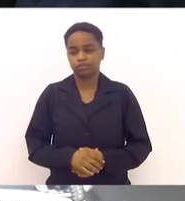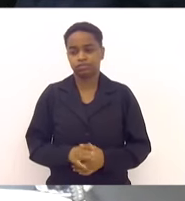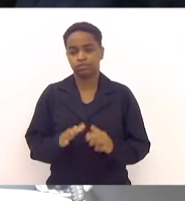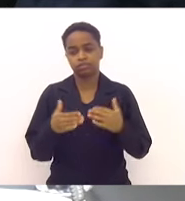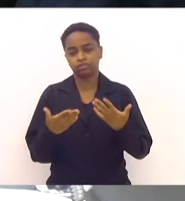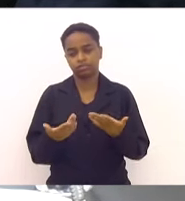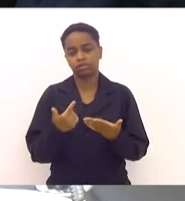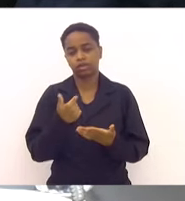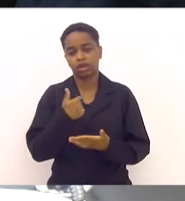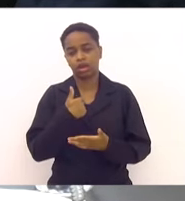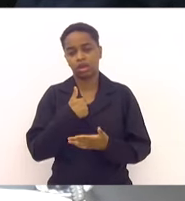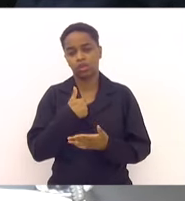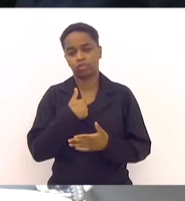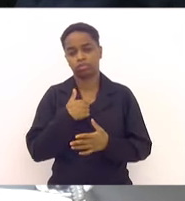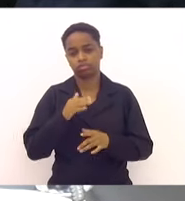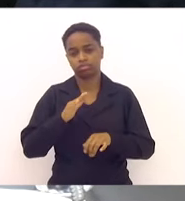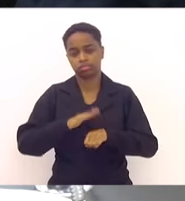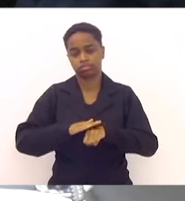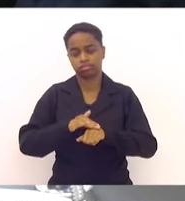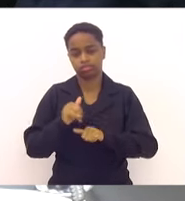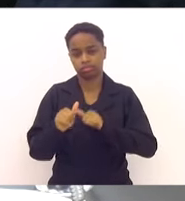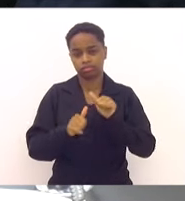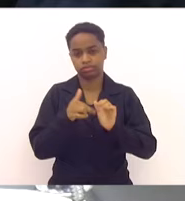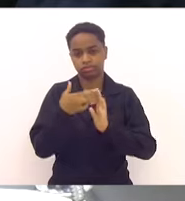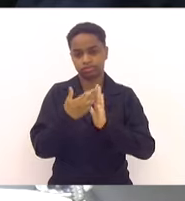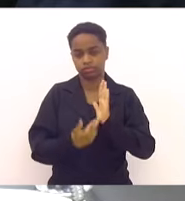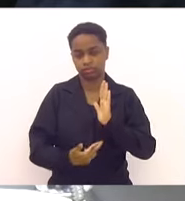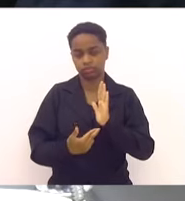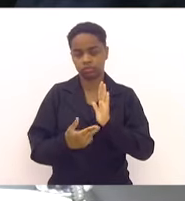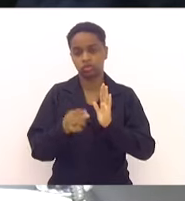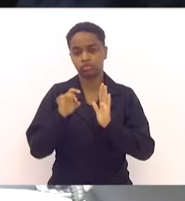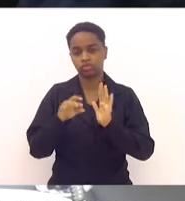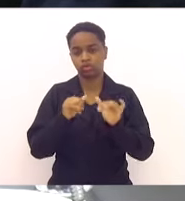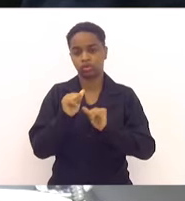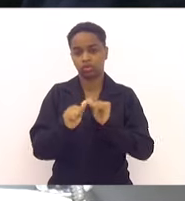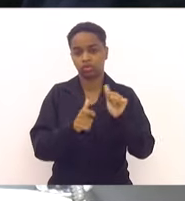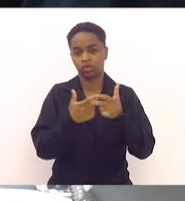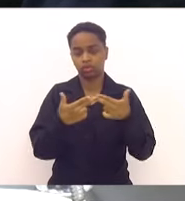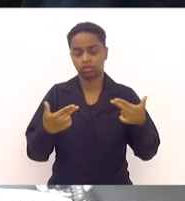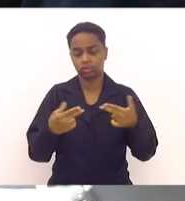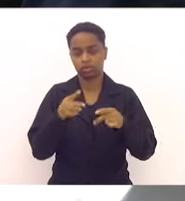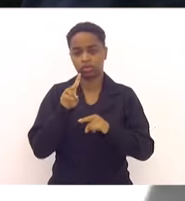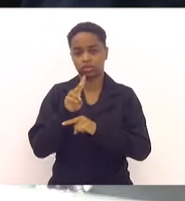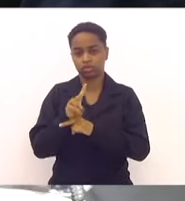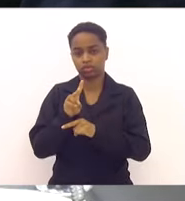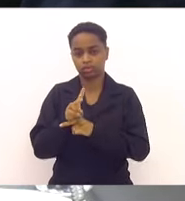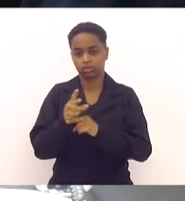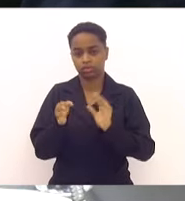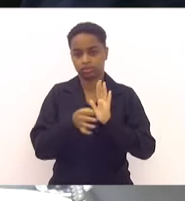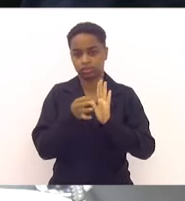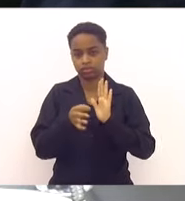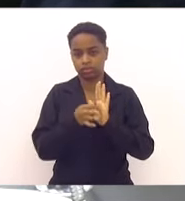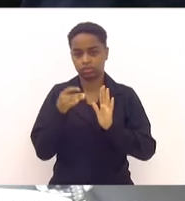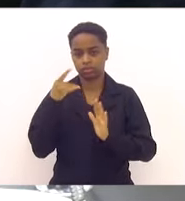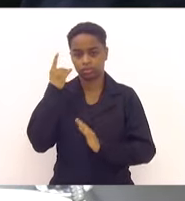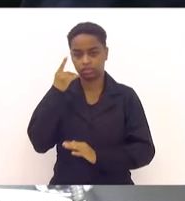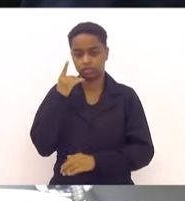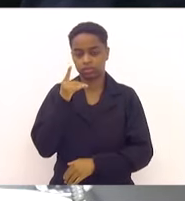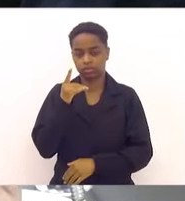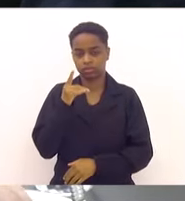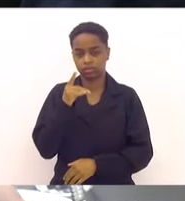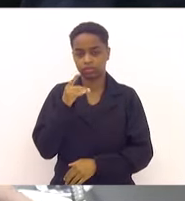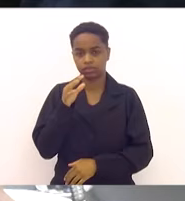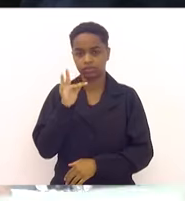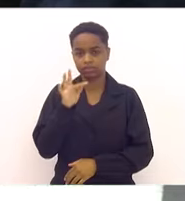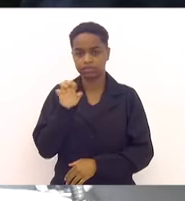vou me designar relator da matéria, só para fazer essas alterações, preservando o parecer do deputado Filipinho Raves. Encerrada a discussão,